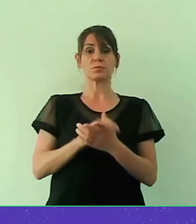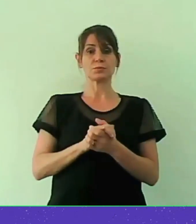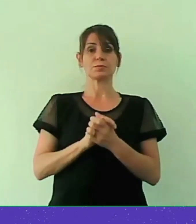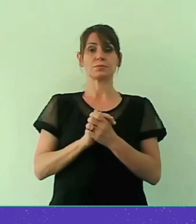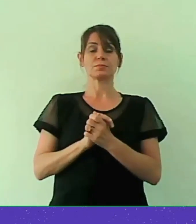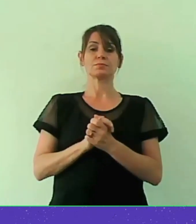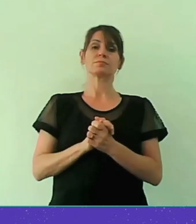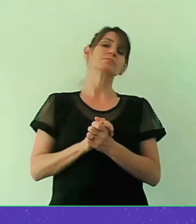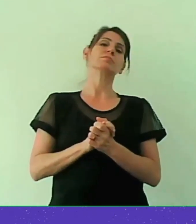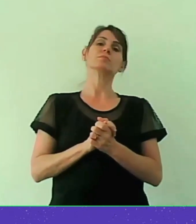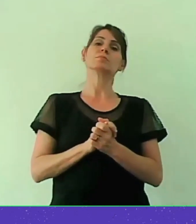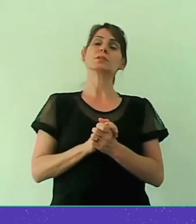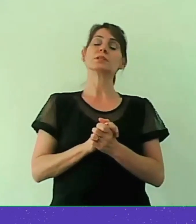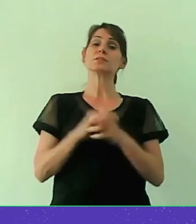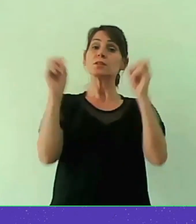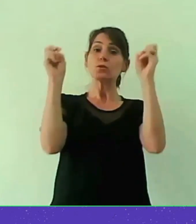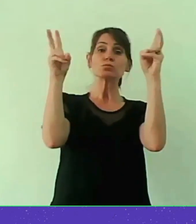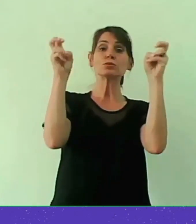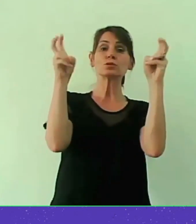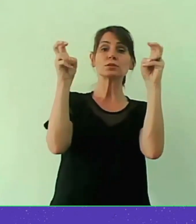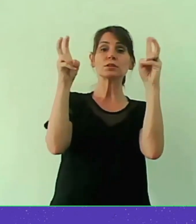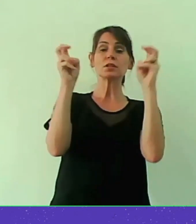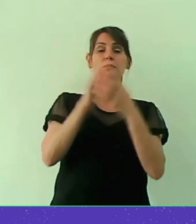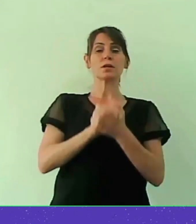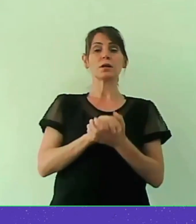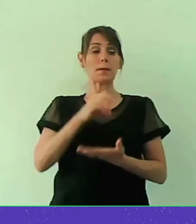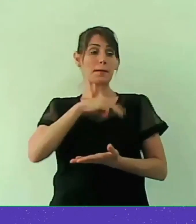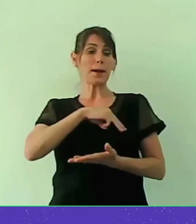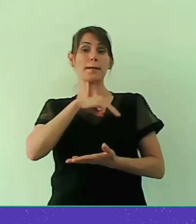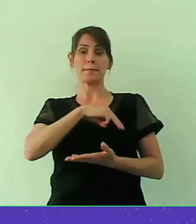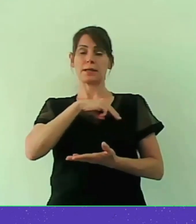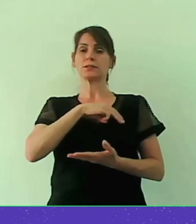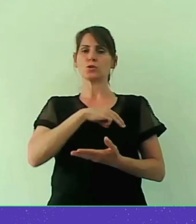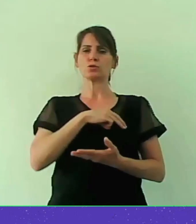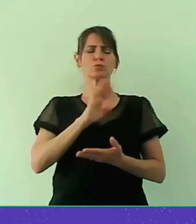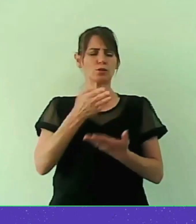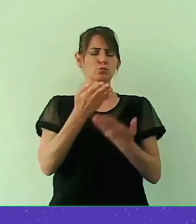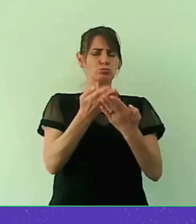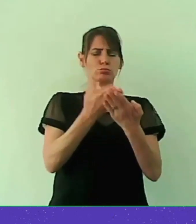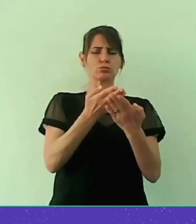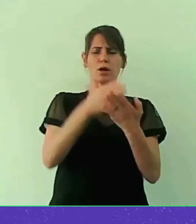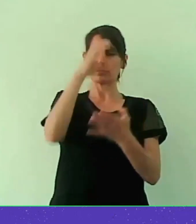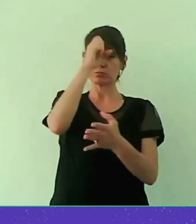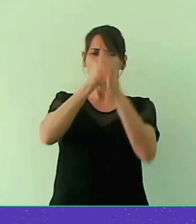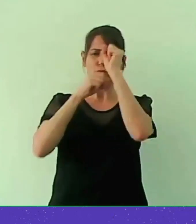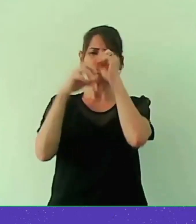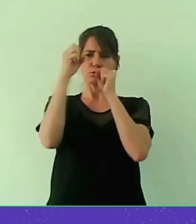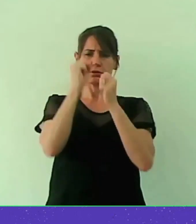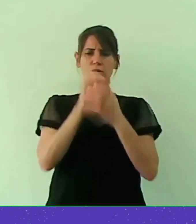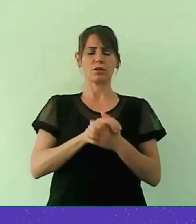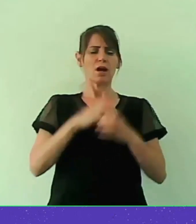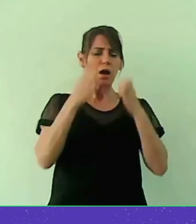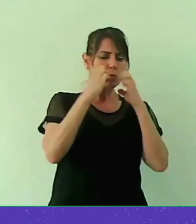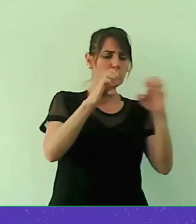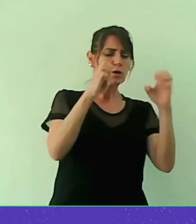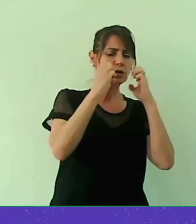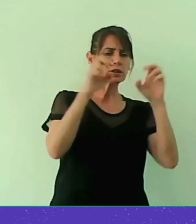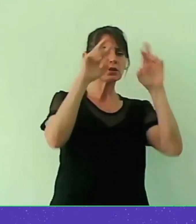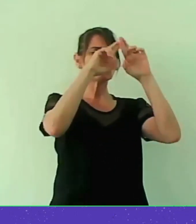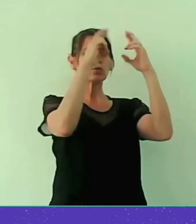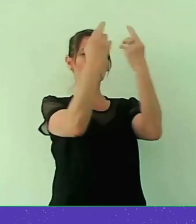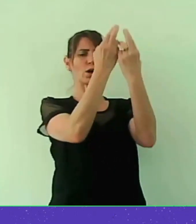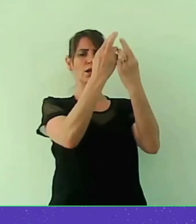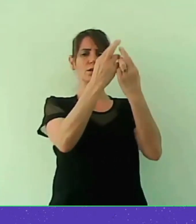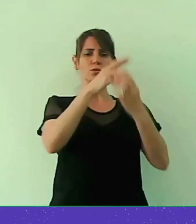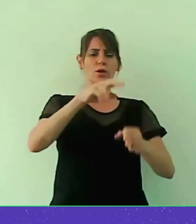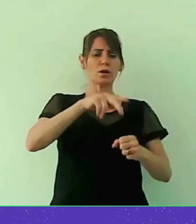Esse é o tema que nós estamos estudando no livro de Mateus. E será pregado este Evangelho do Reino a toda a terra